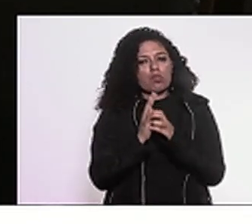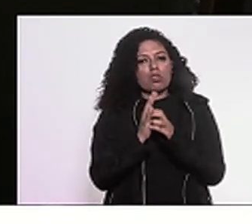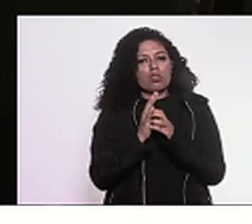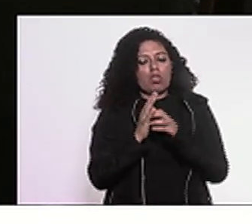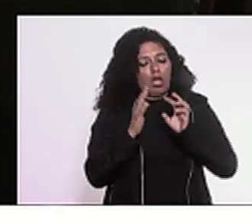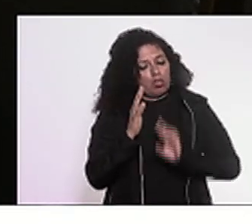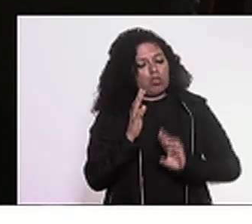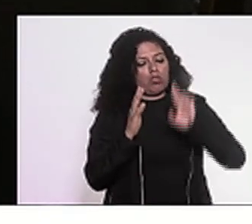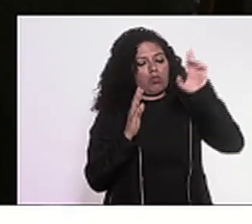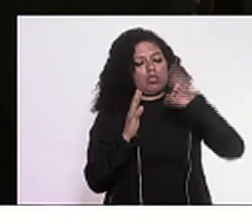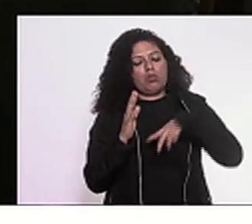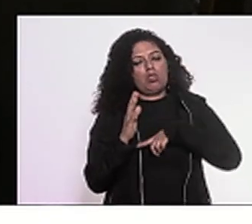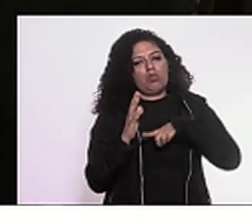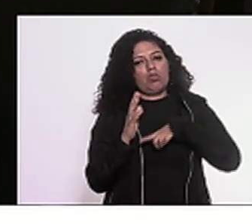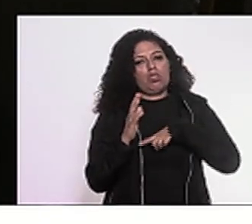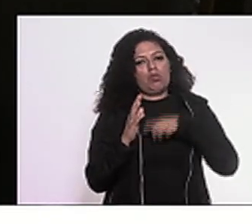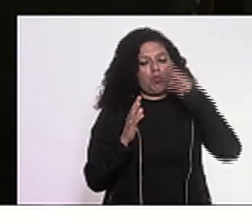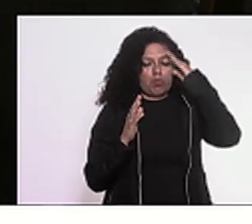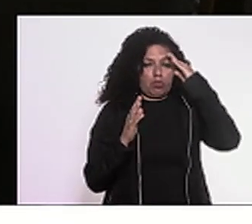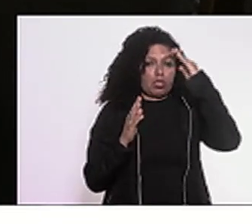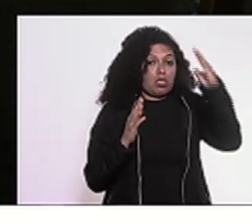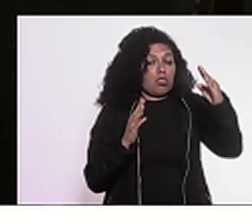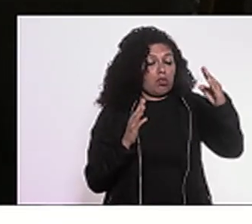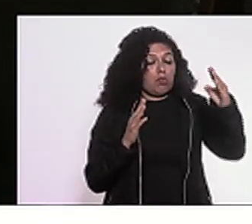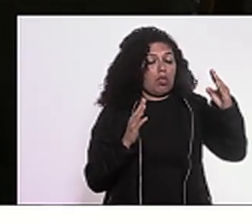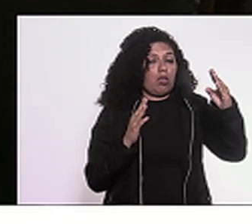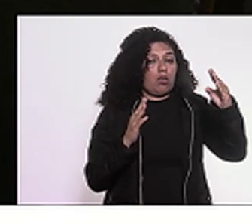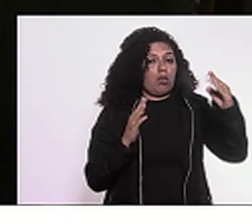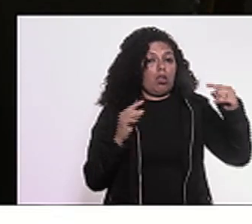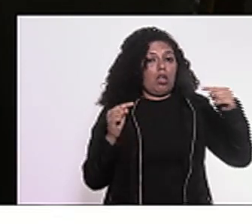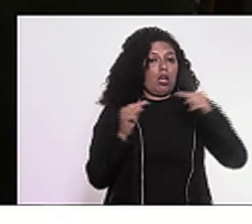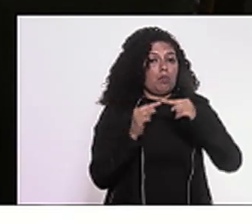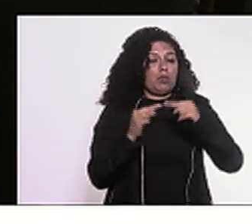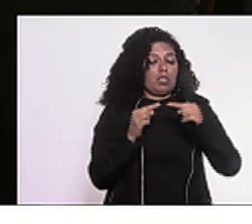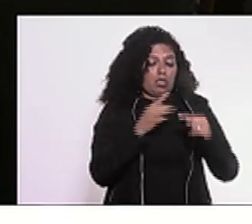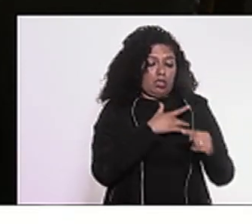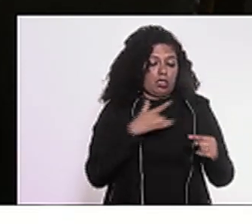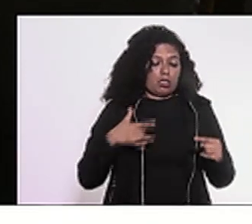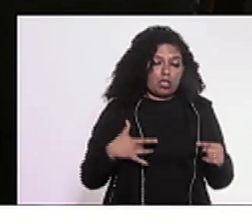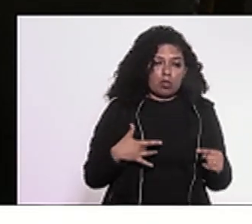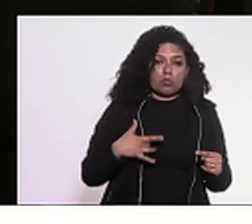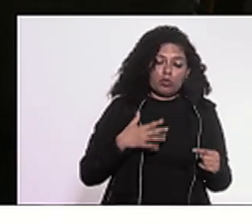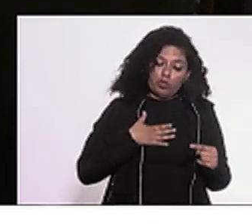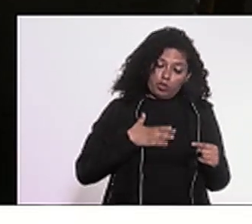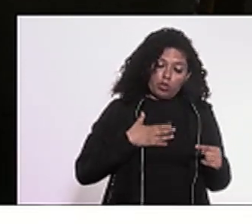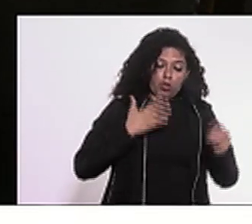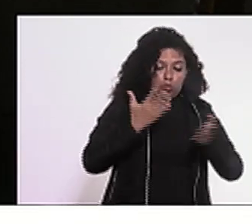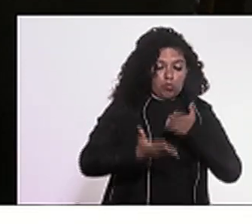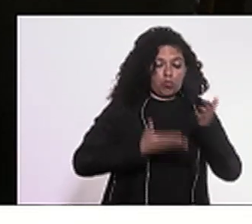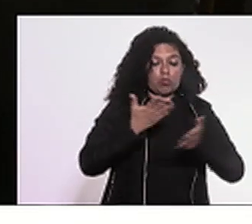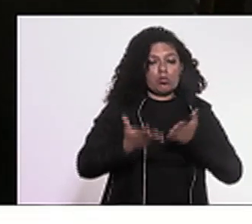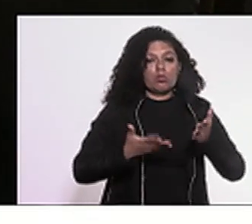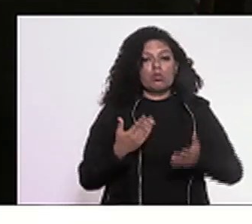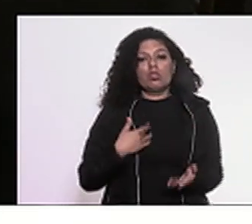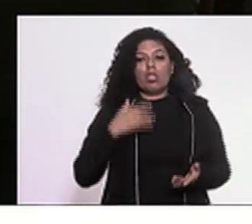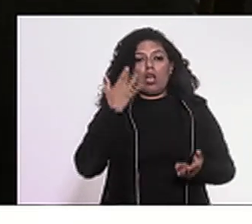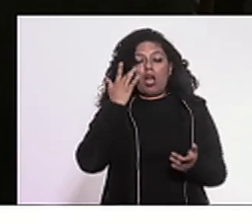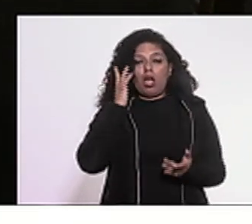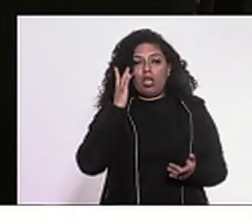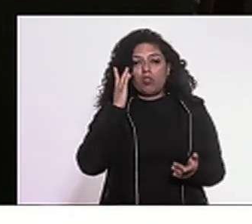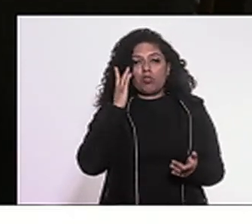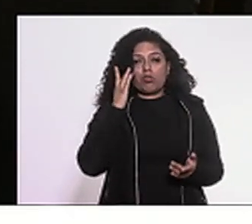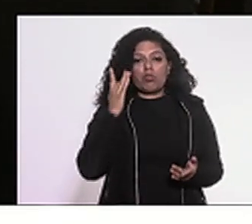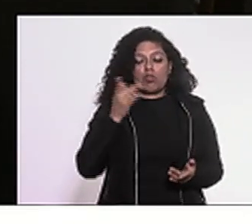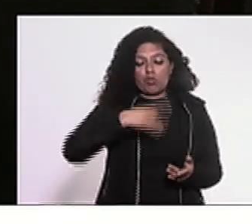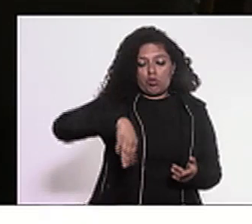essa responsabilidade, principalmente no que tange a questão da saúde, que é a área que eu defendo, porque não acredito que nenhum de nós